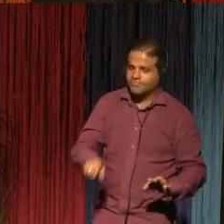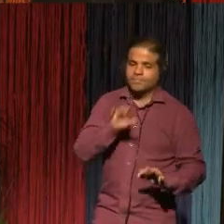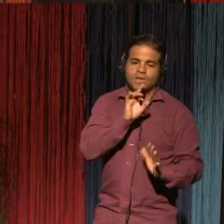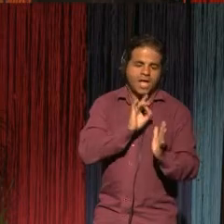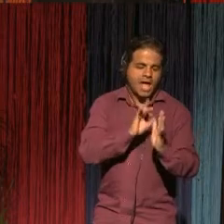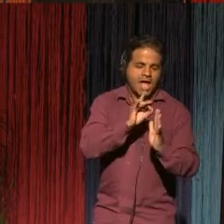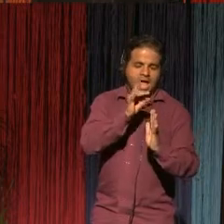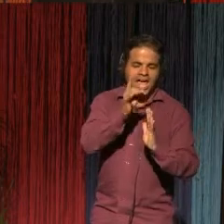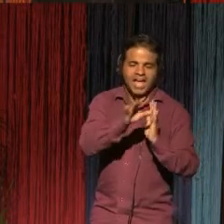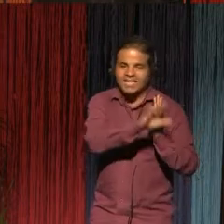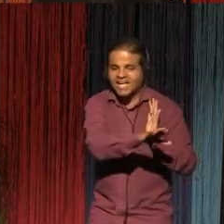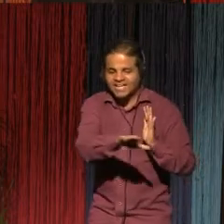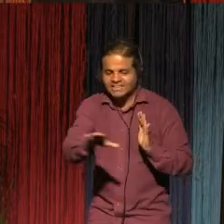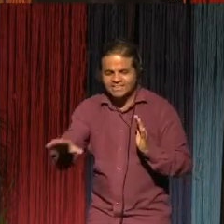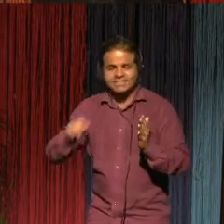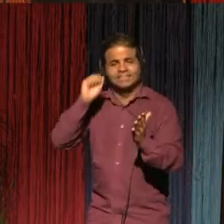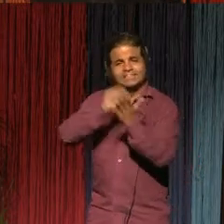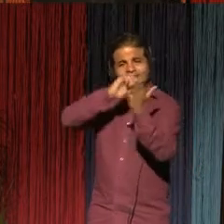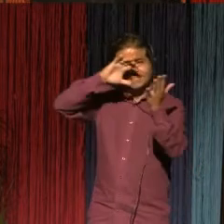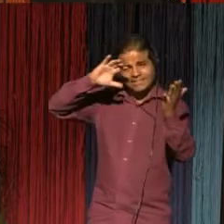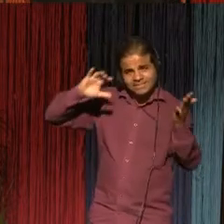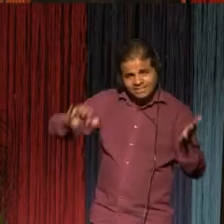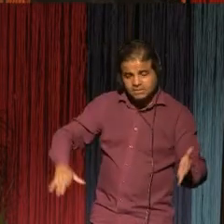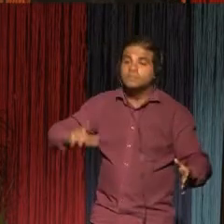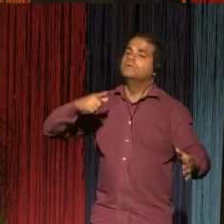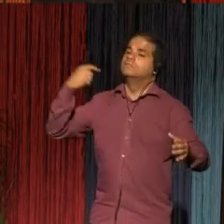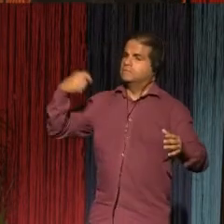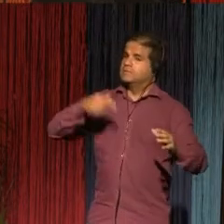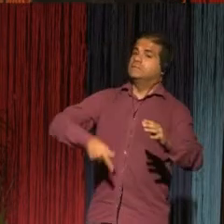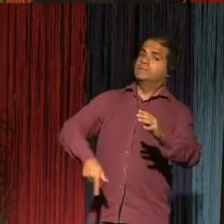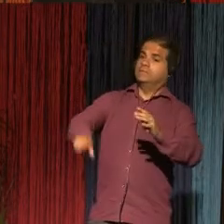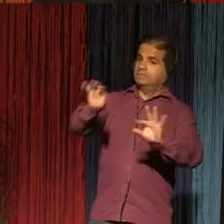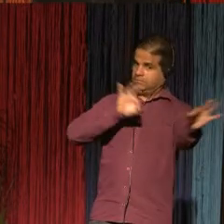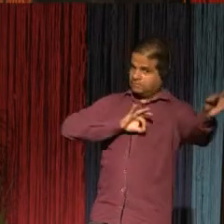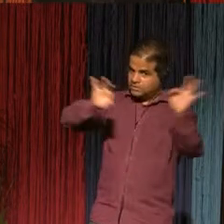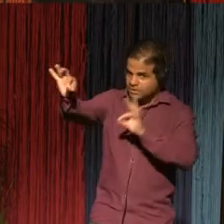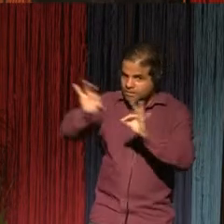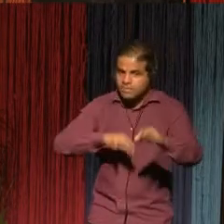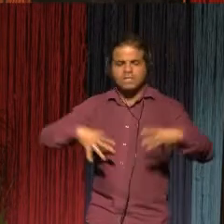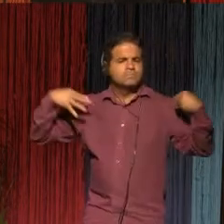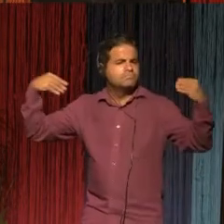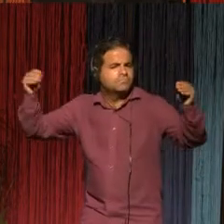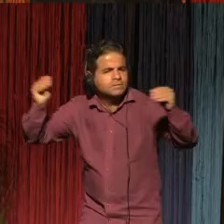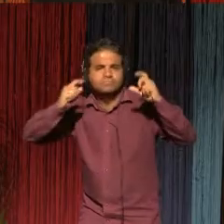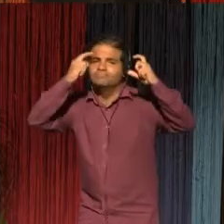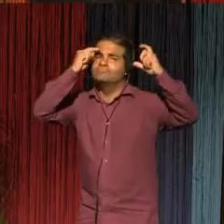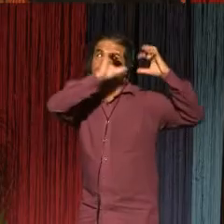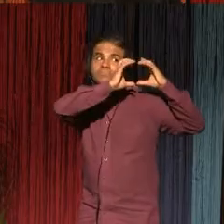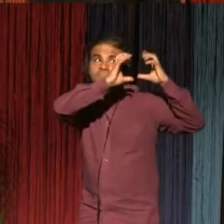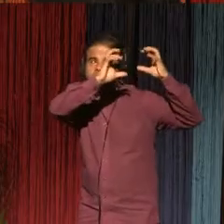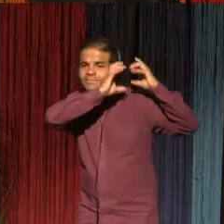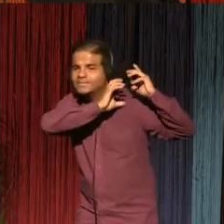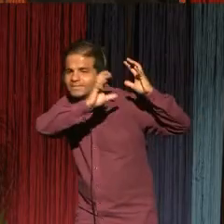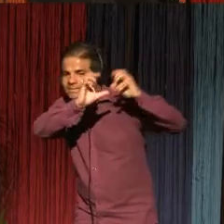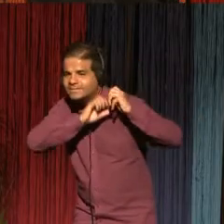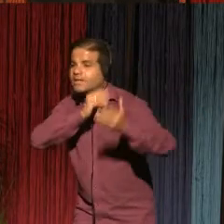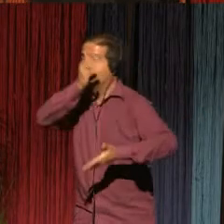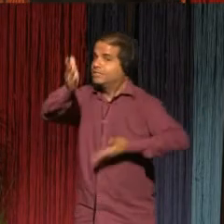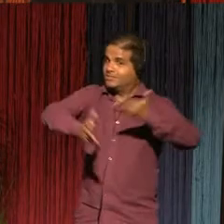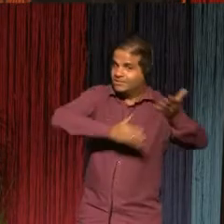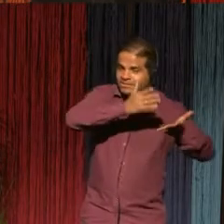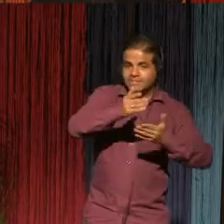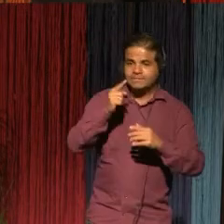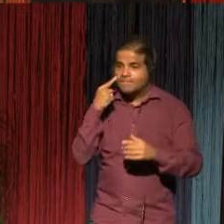Cada uma dessas atividades que eu mencionei exigem planejamento, flexibilidade cognitiva para reagir